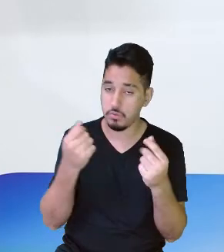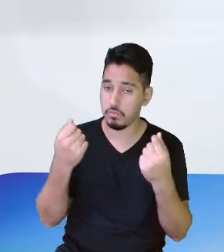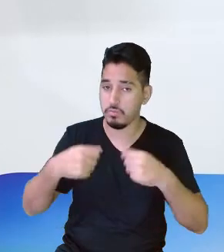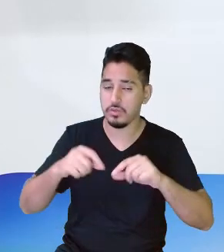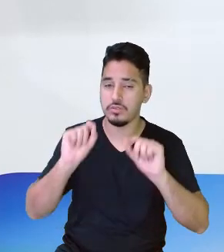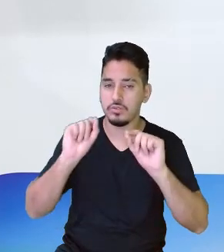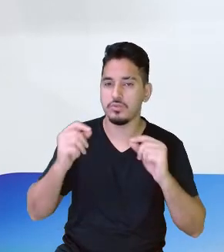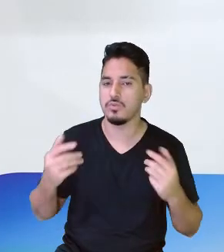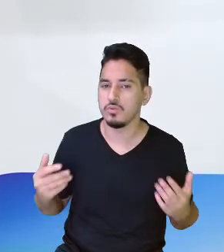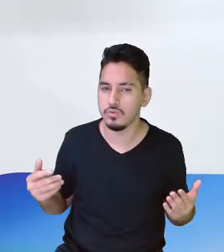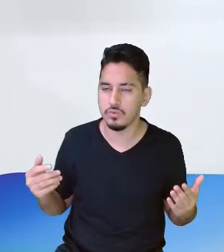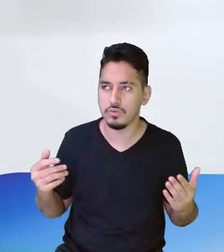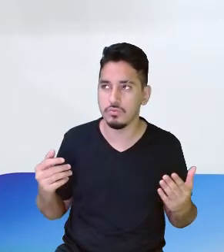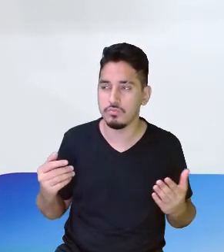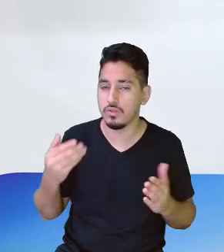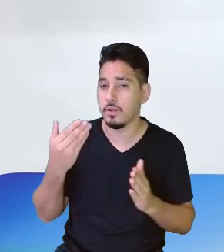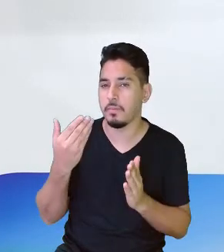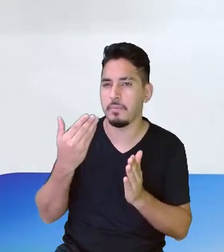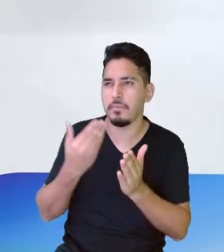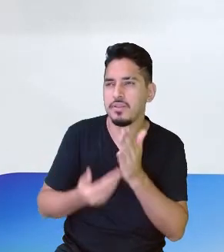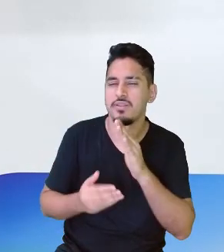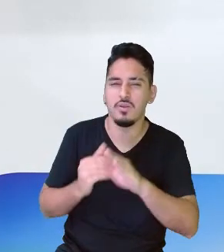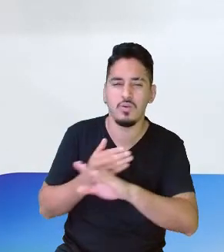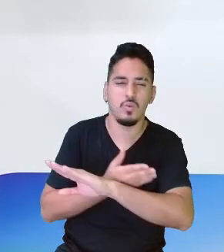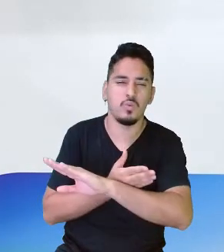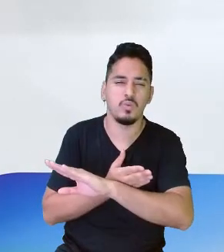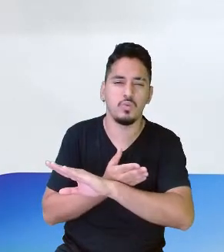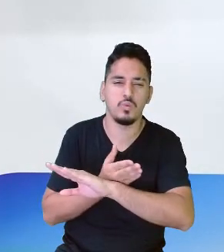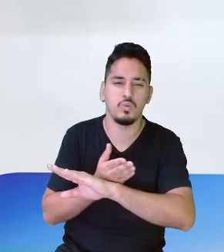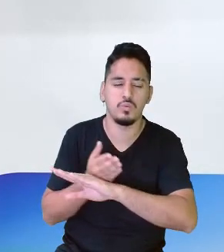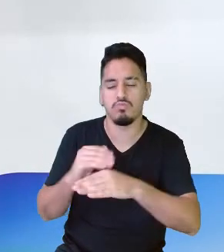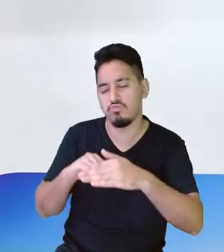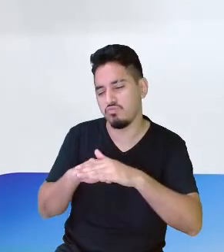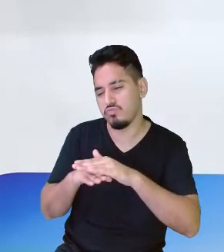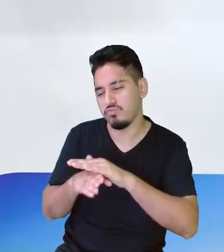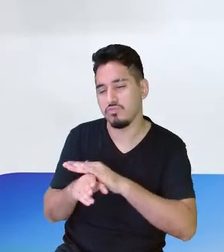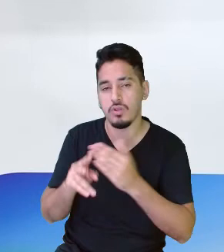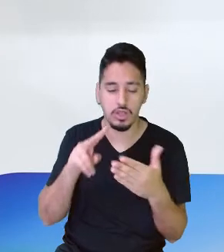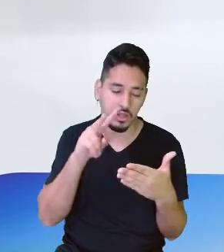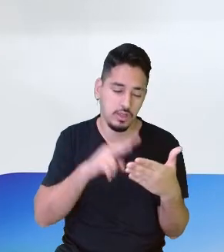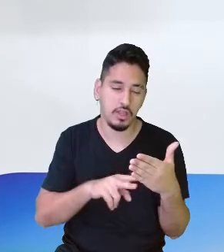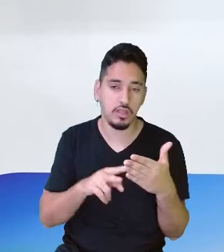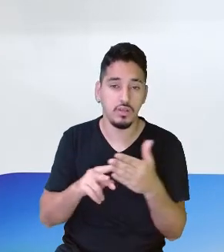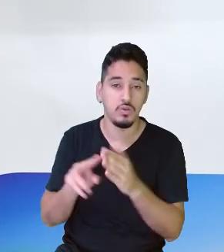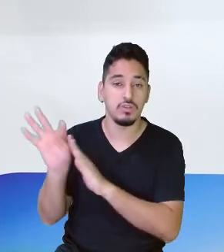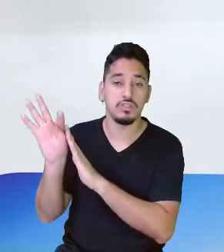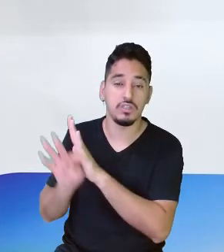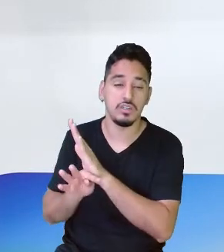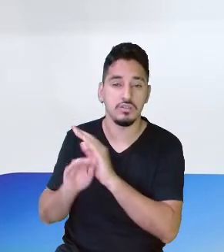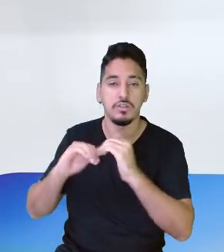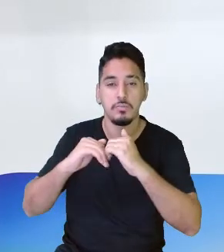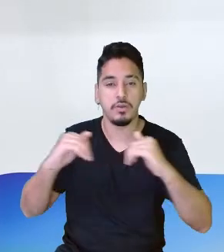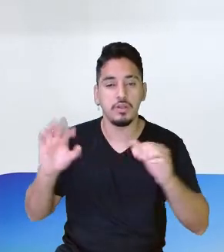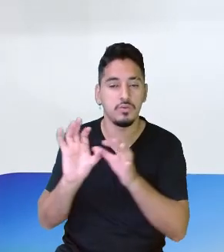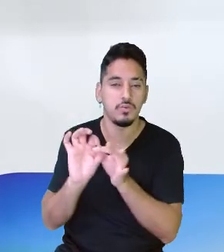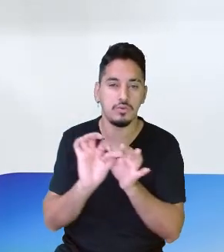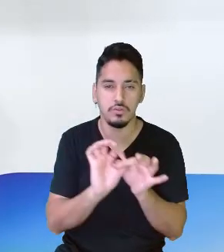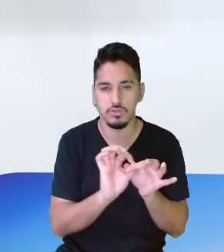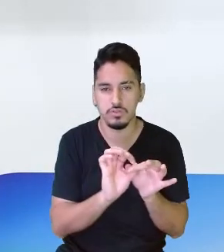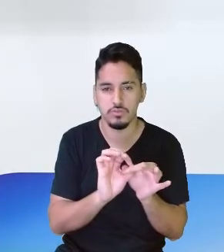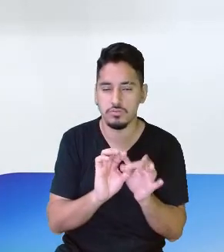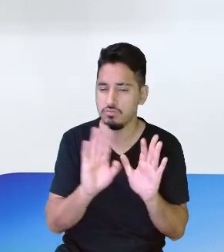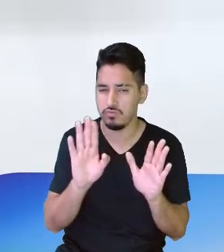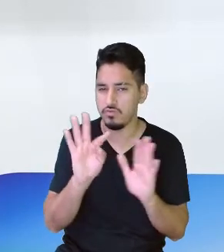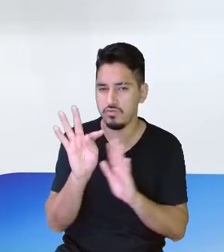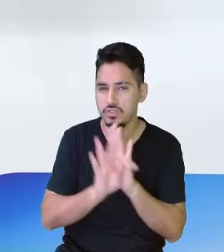precisa perder o hábito de ler os textos separados dos contextos. E eu não estou falando só